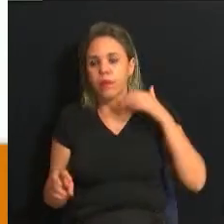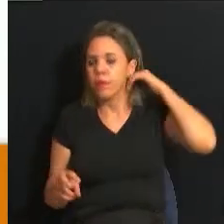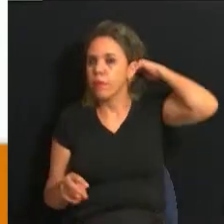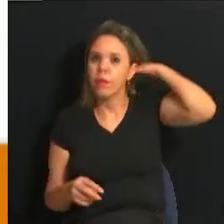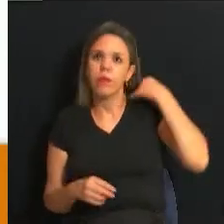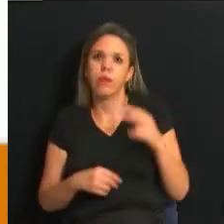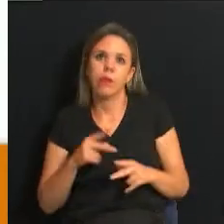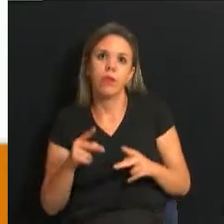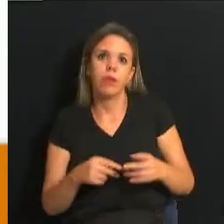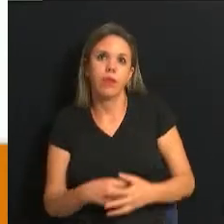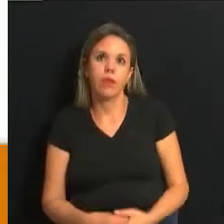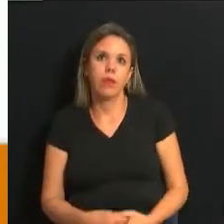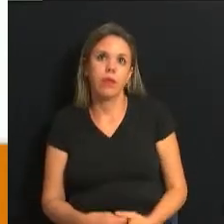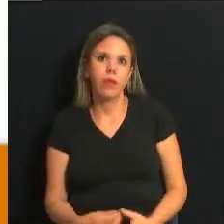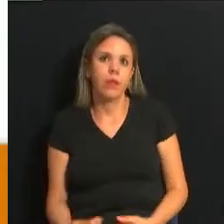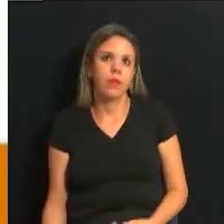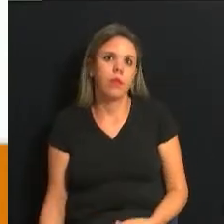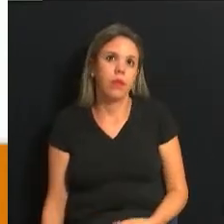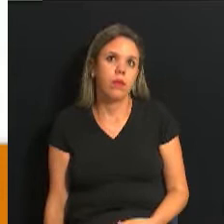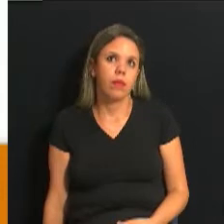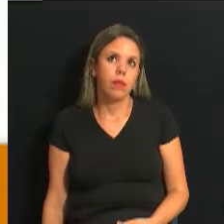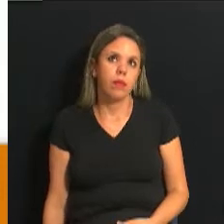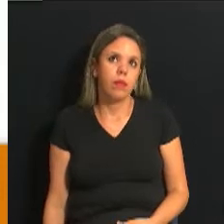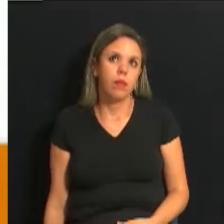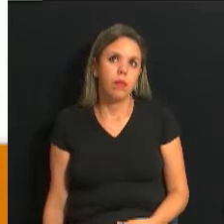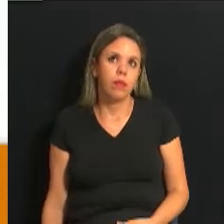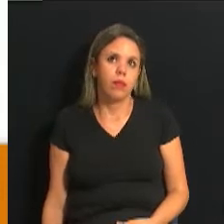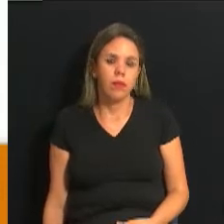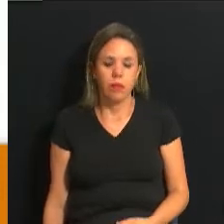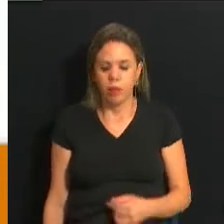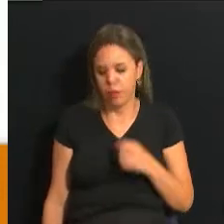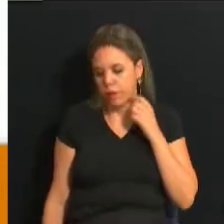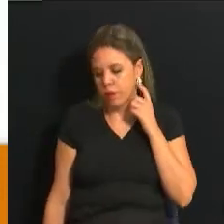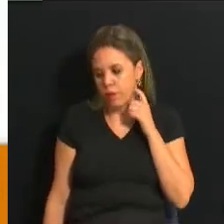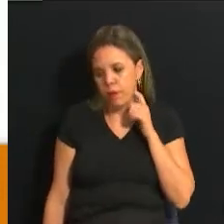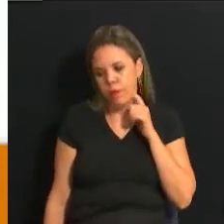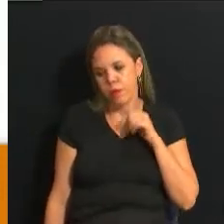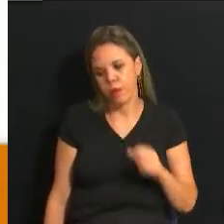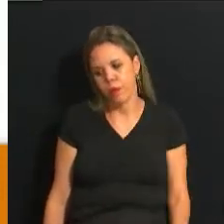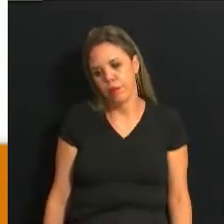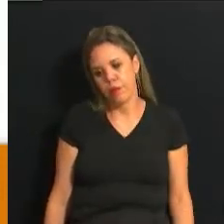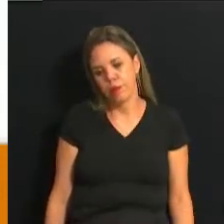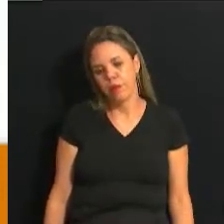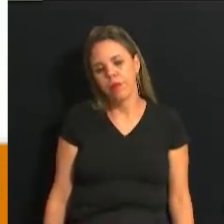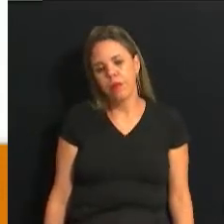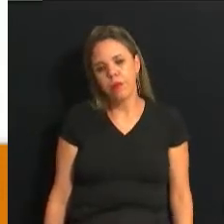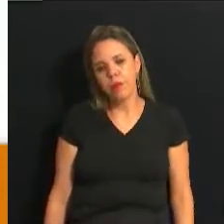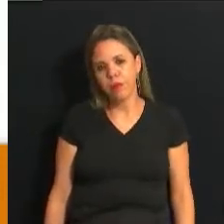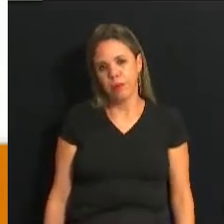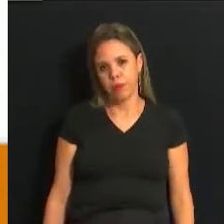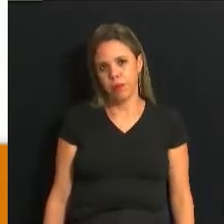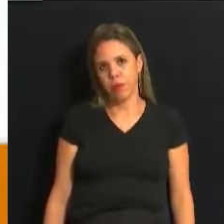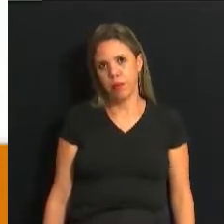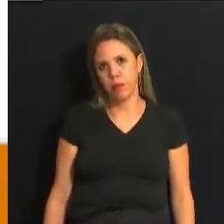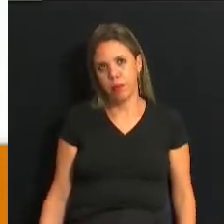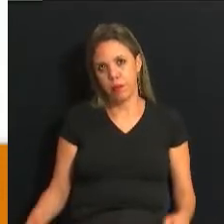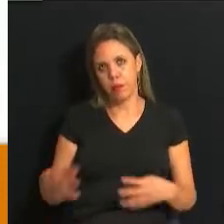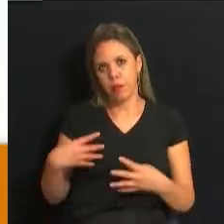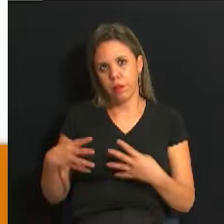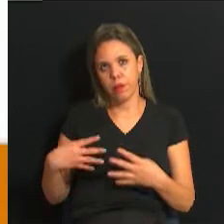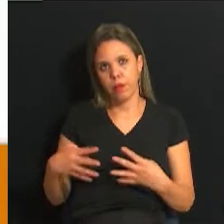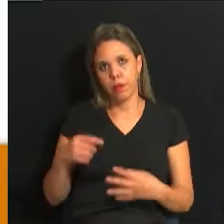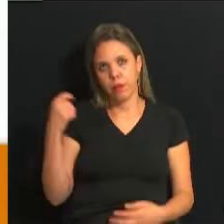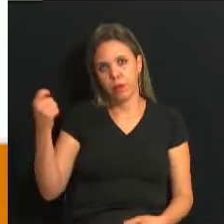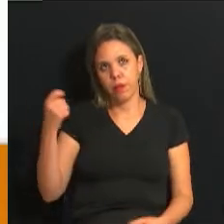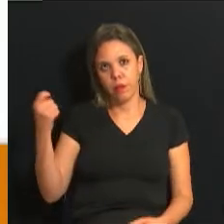público. Centro de Saúde do Eulina, Jardim Rosália, Santa Mônica e Village, lá em Barão. Na região